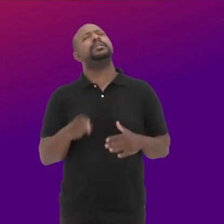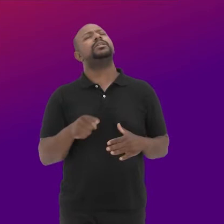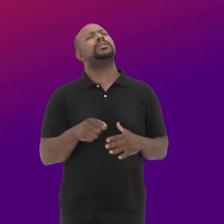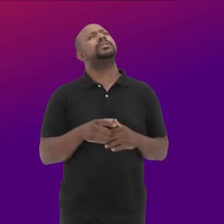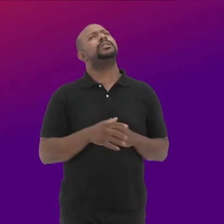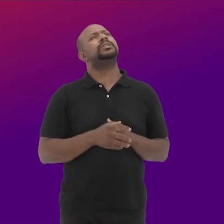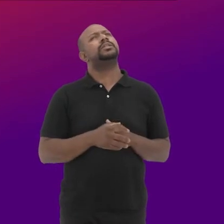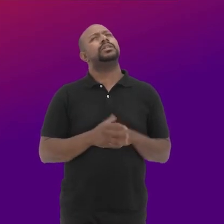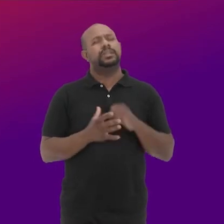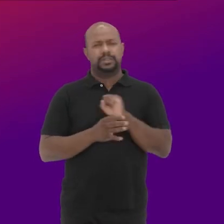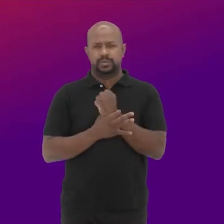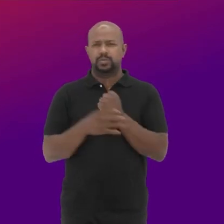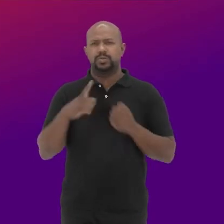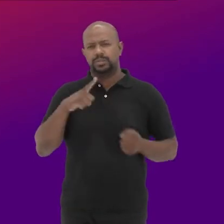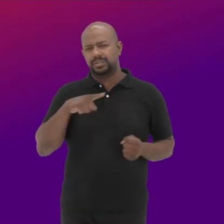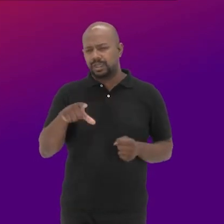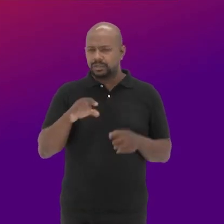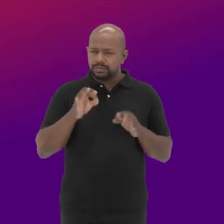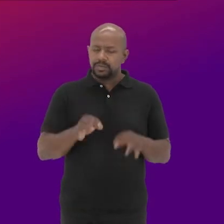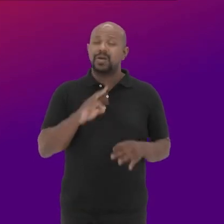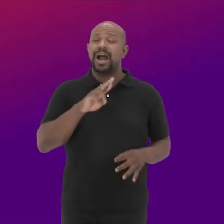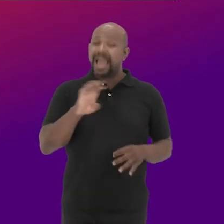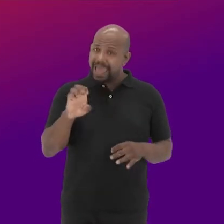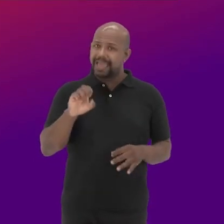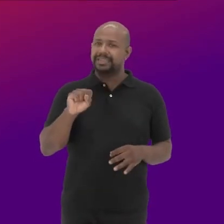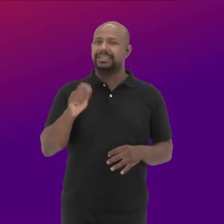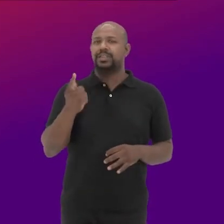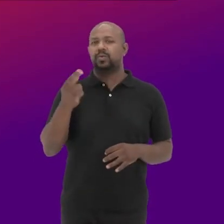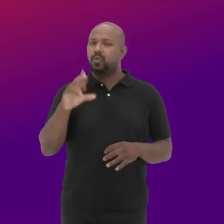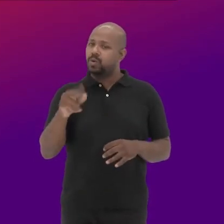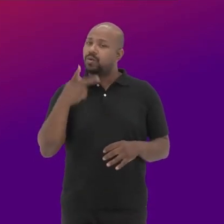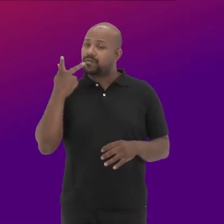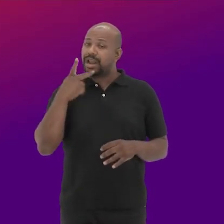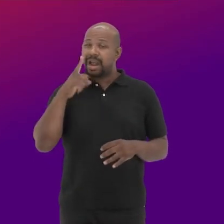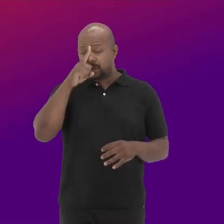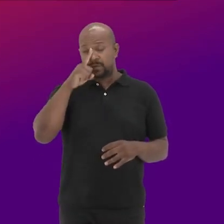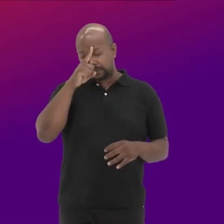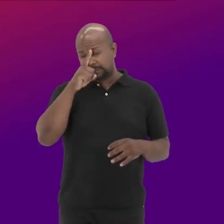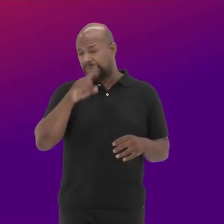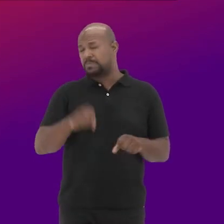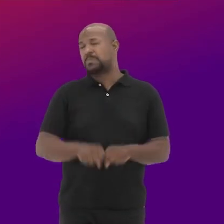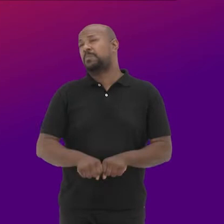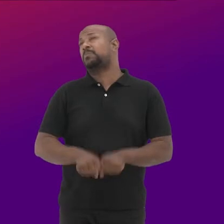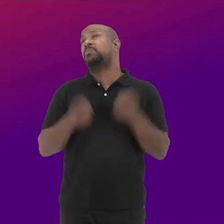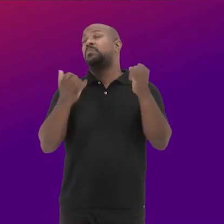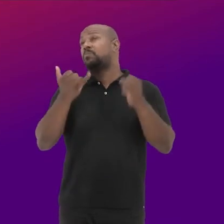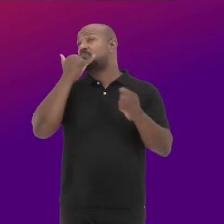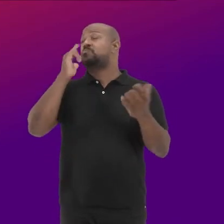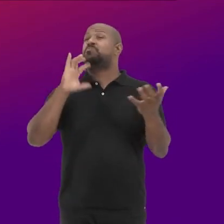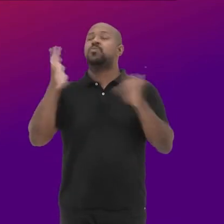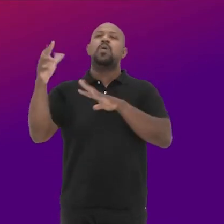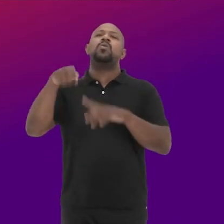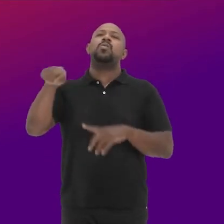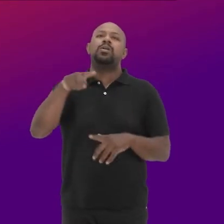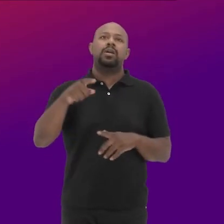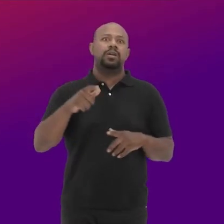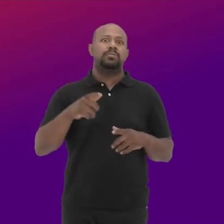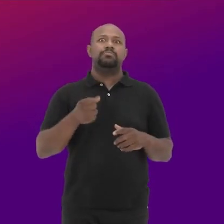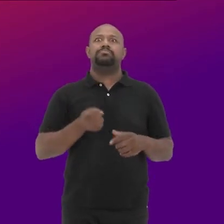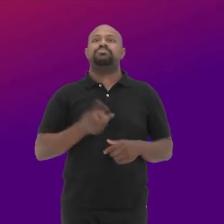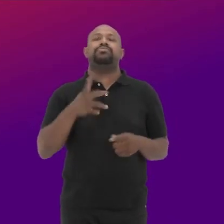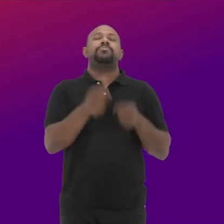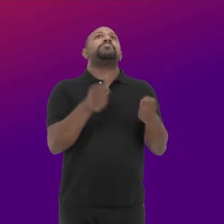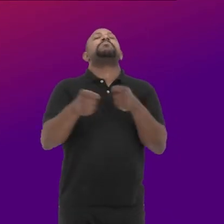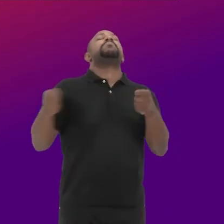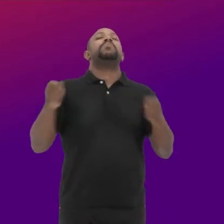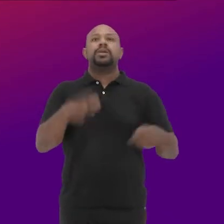de seguros tem um reasseguro ao falar de riscos catastróficos. Quando há uma disparada de pagamentos,